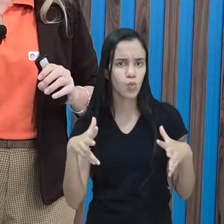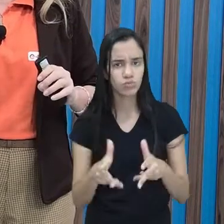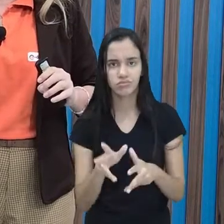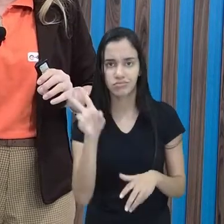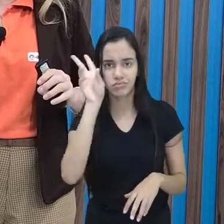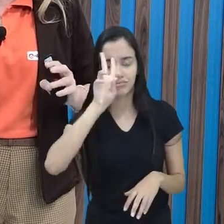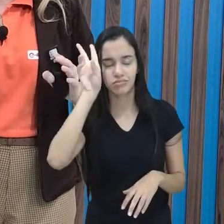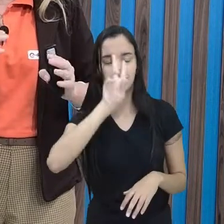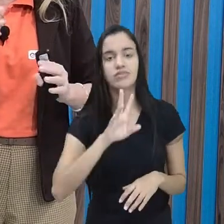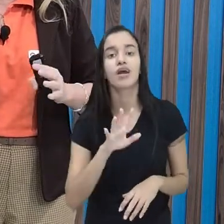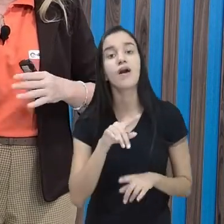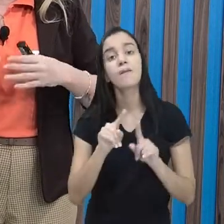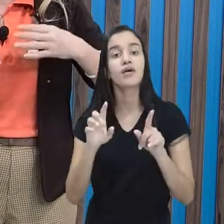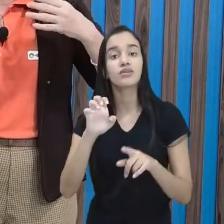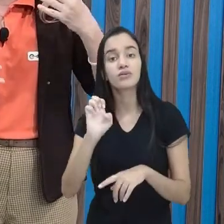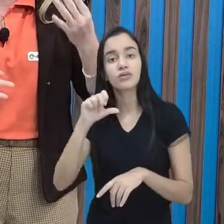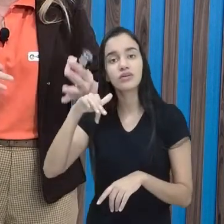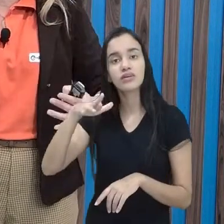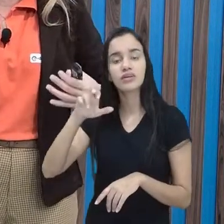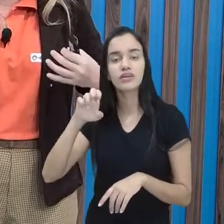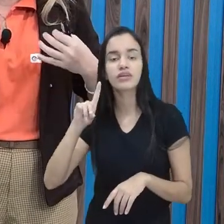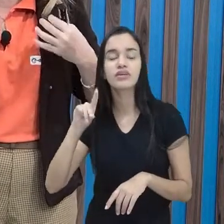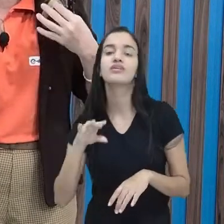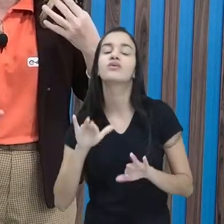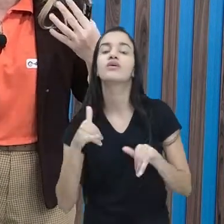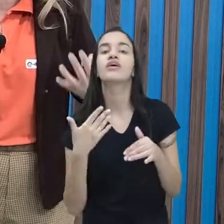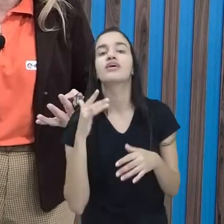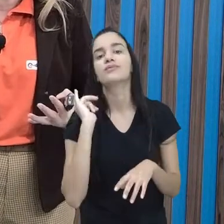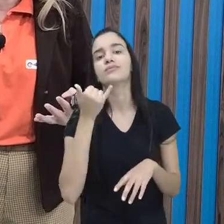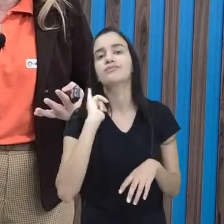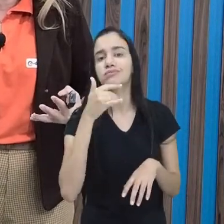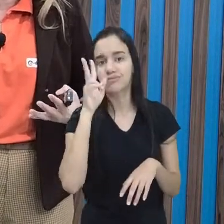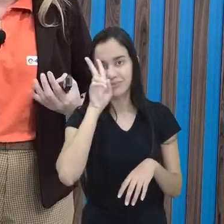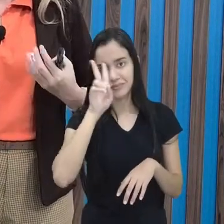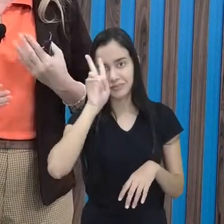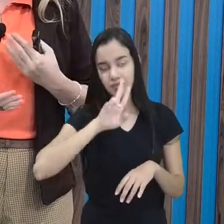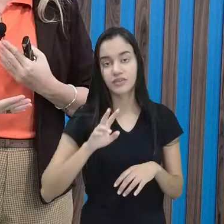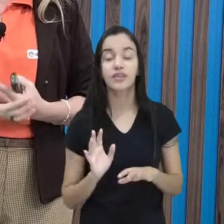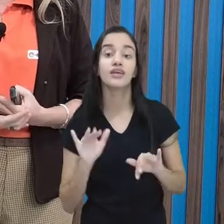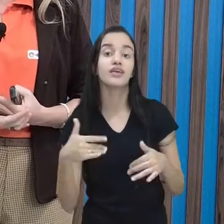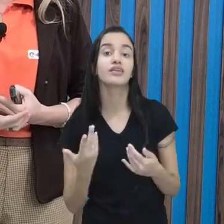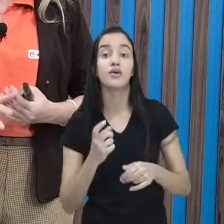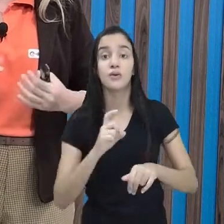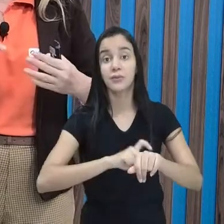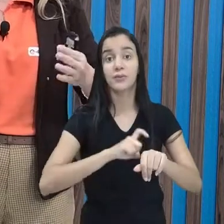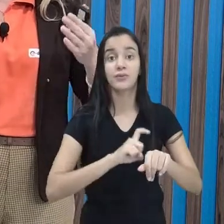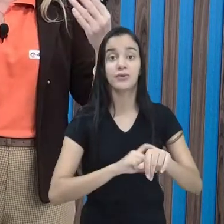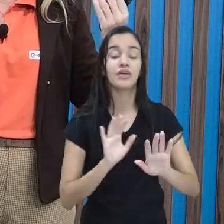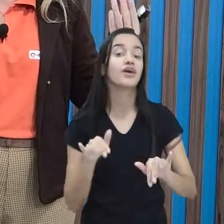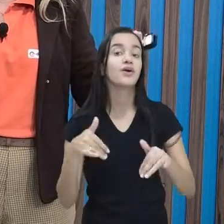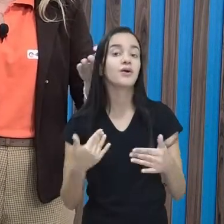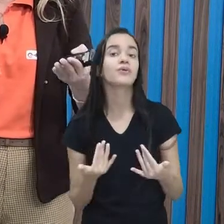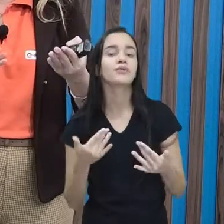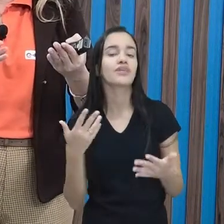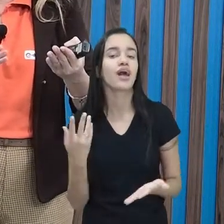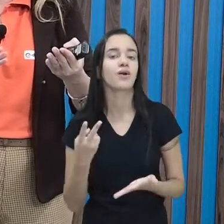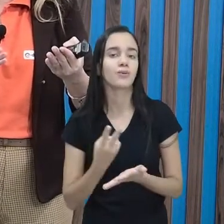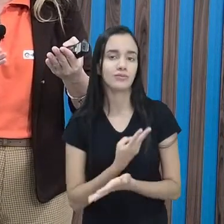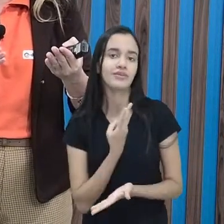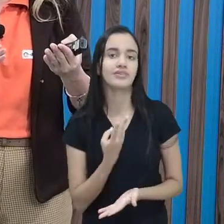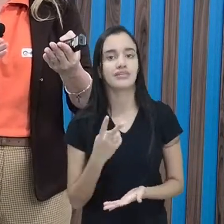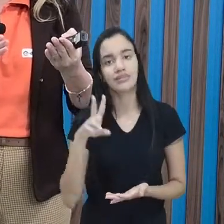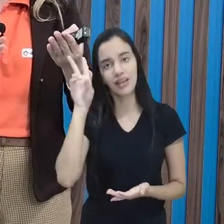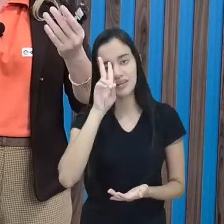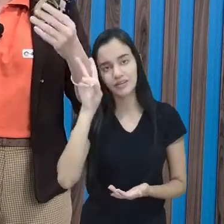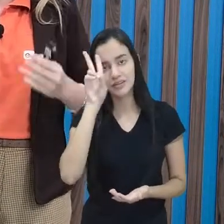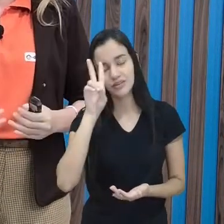O enredo é a história que está sendo contada. O tempo é quando está acontecendo aquela história.